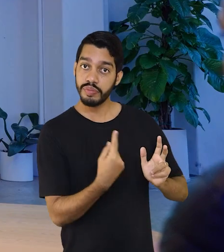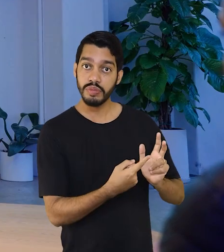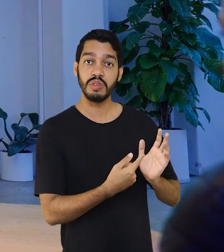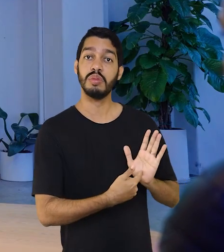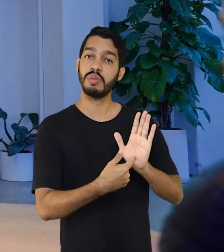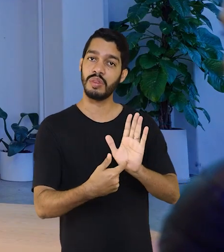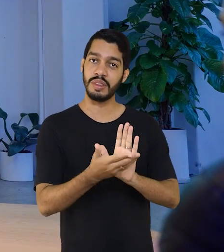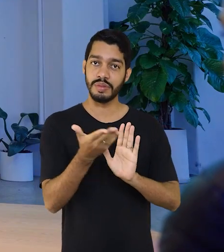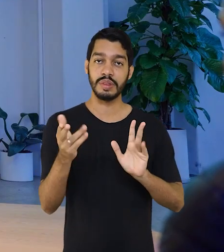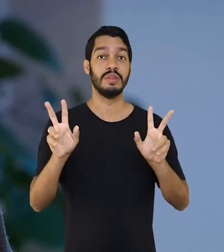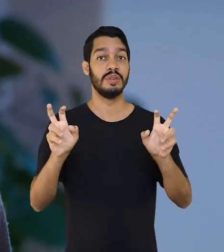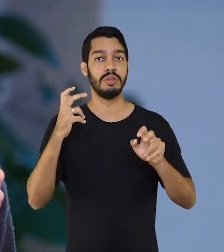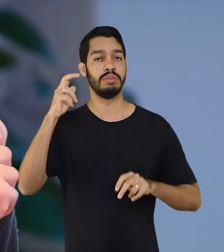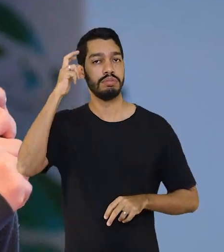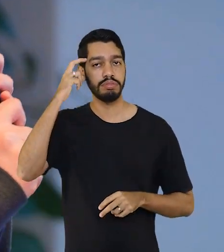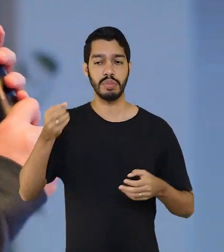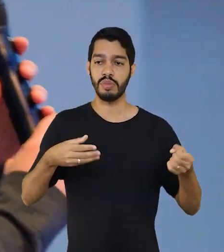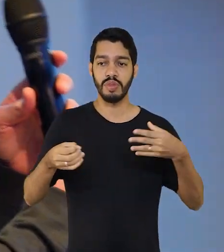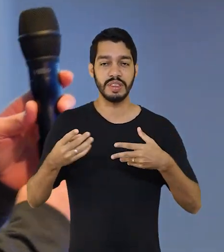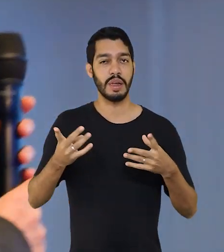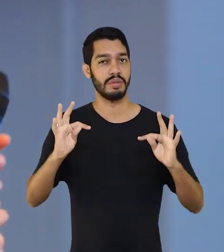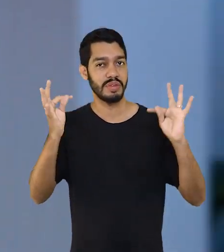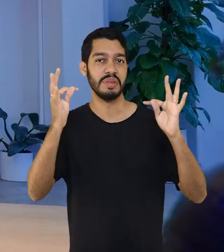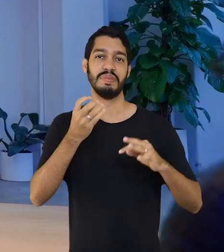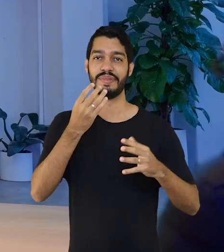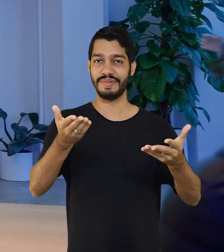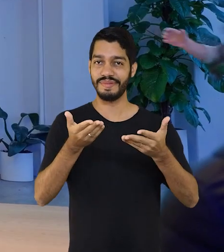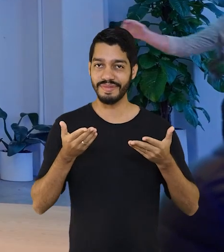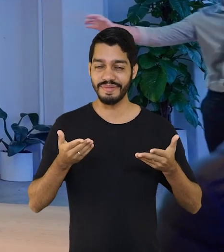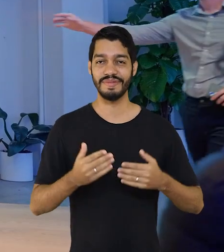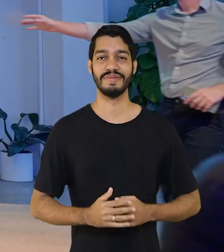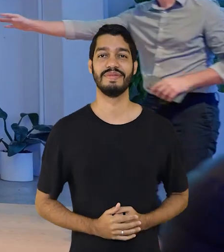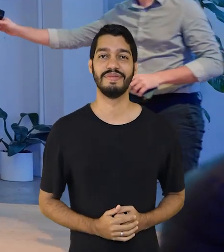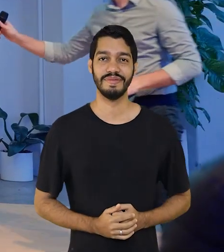cultura, inovação, tecnologia. Sejam muito bem-vindas.